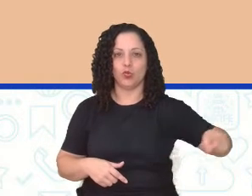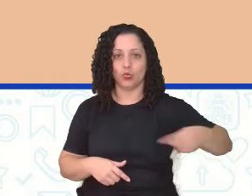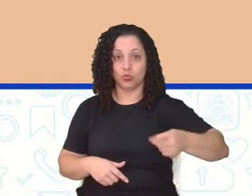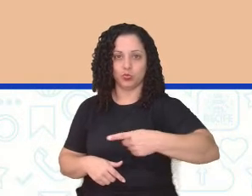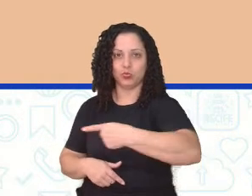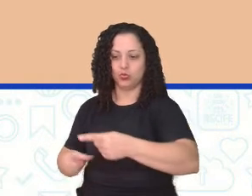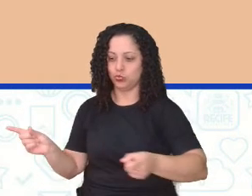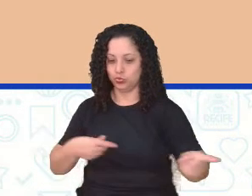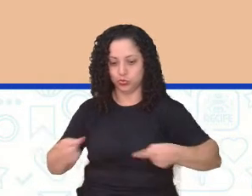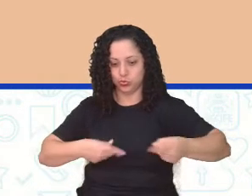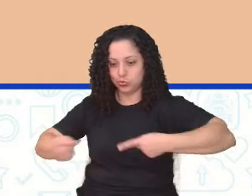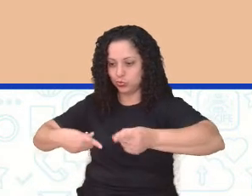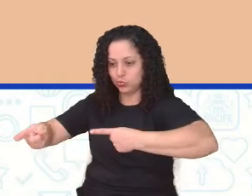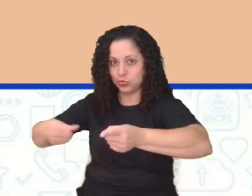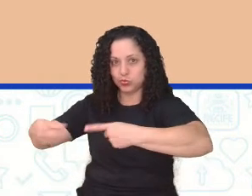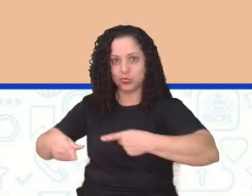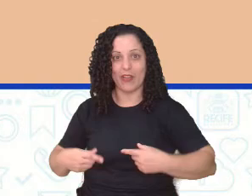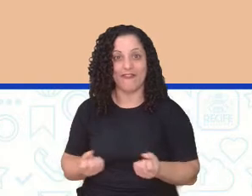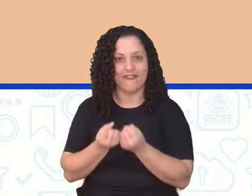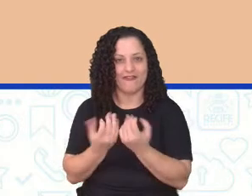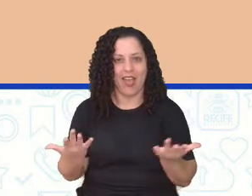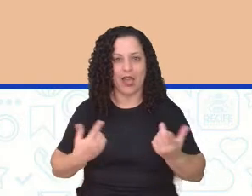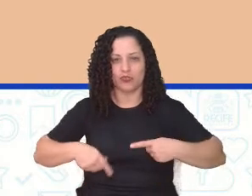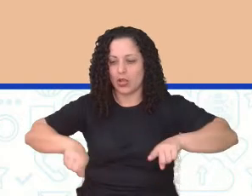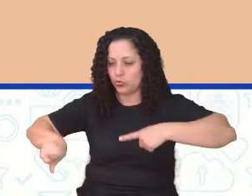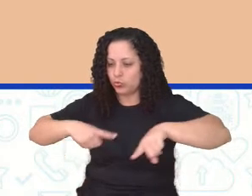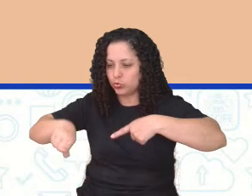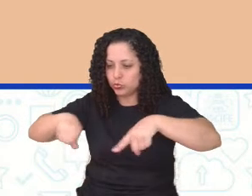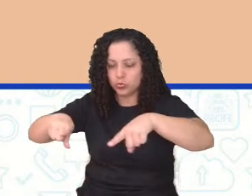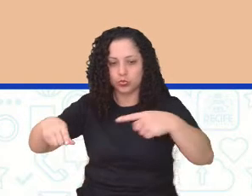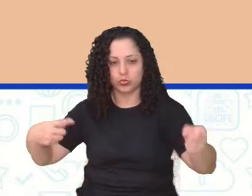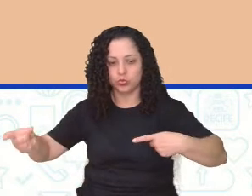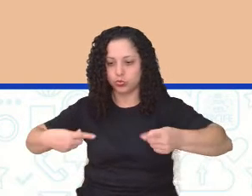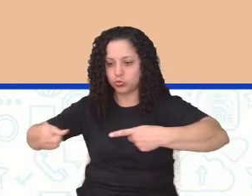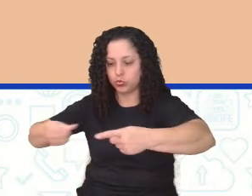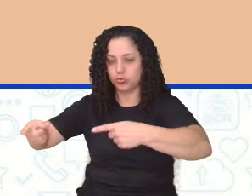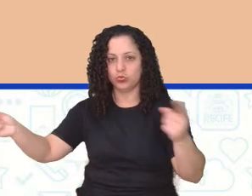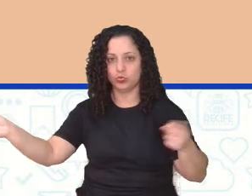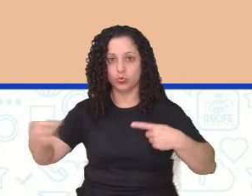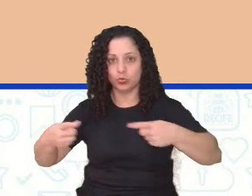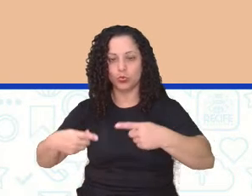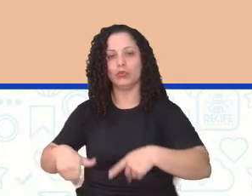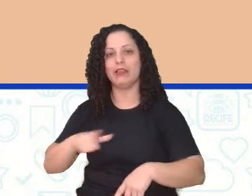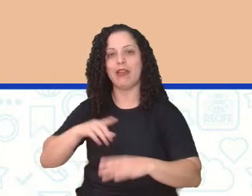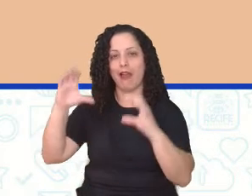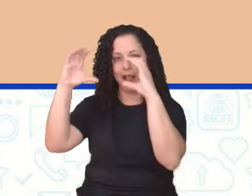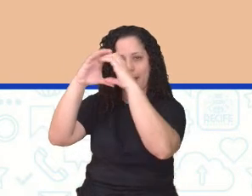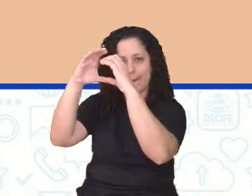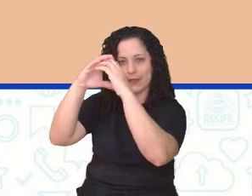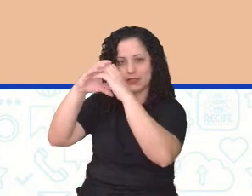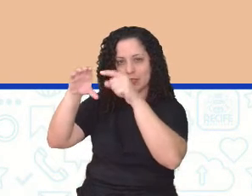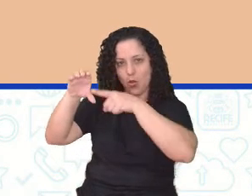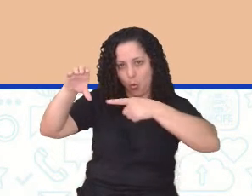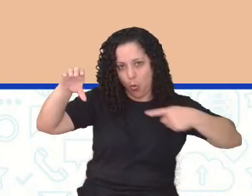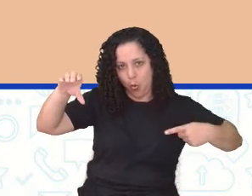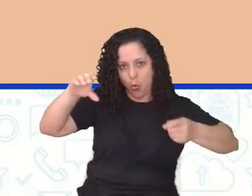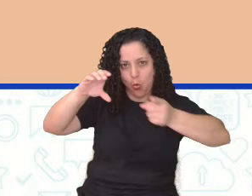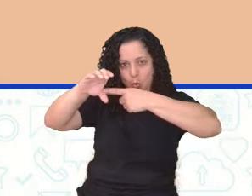são numerosas. São compostos de cauda para locomoção, a cabeça, que contém